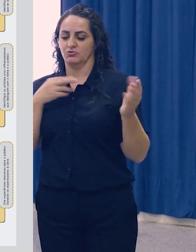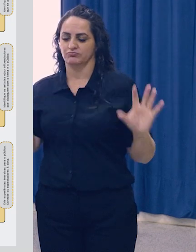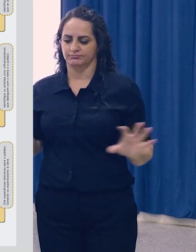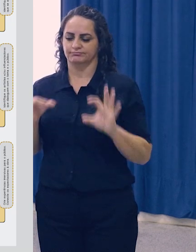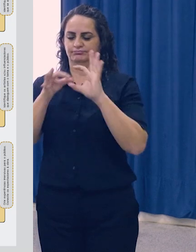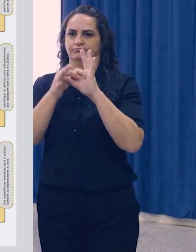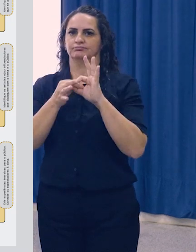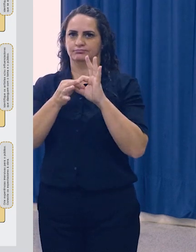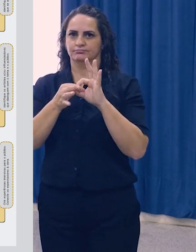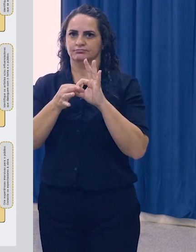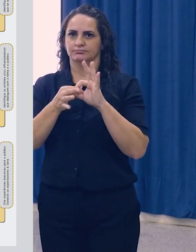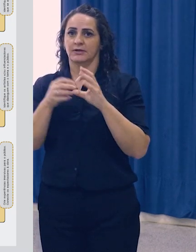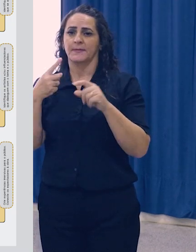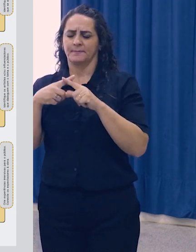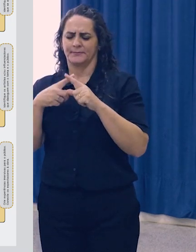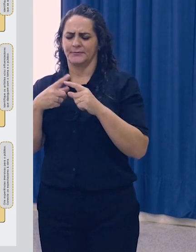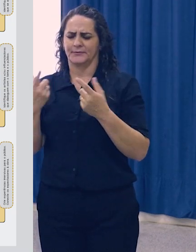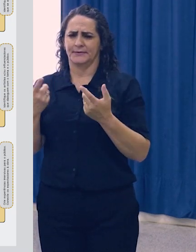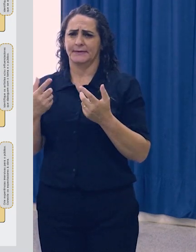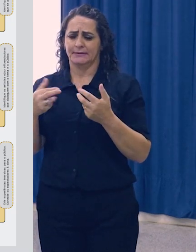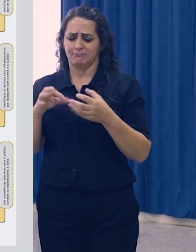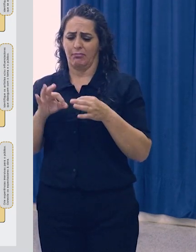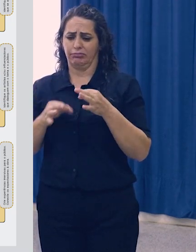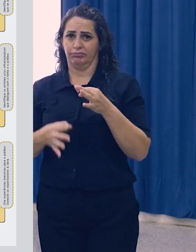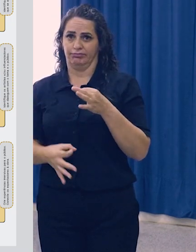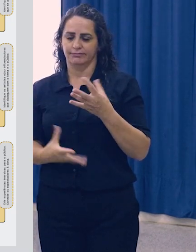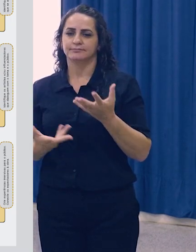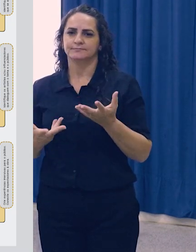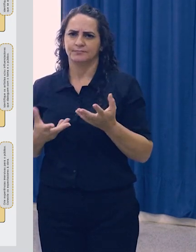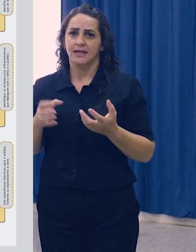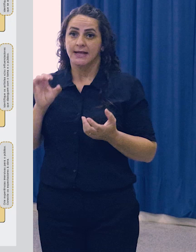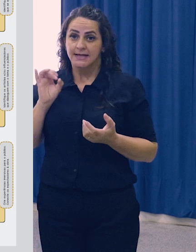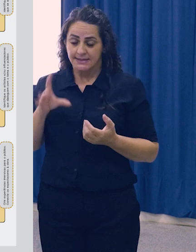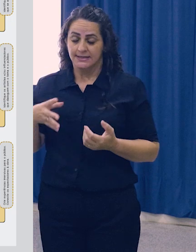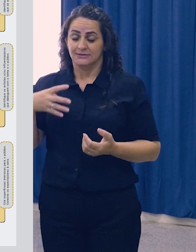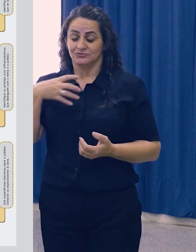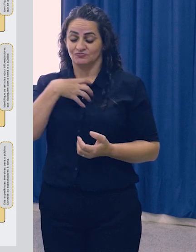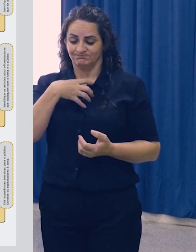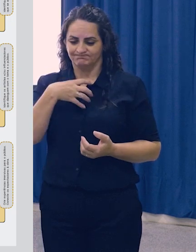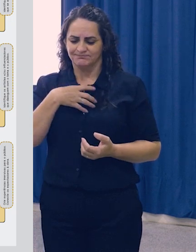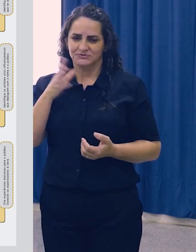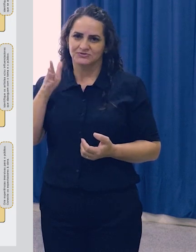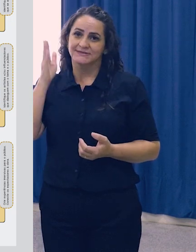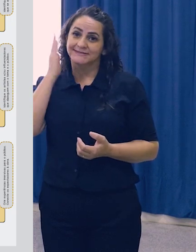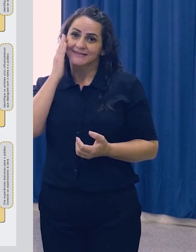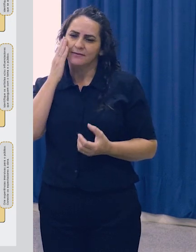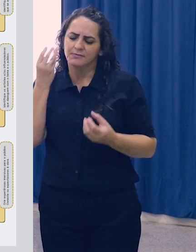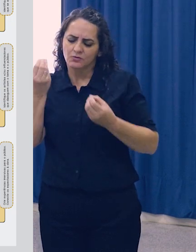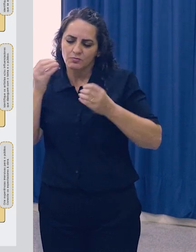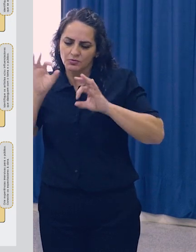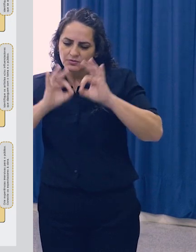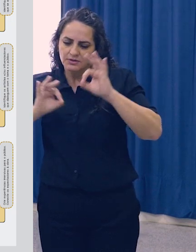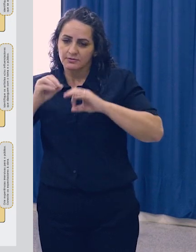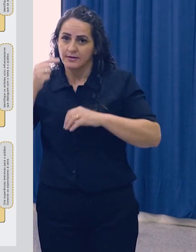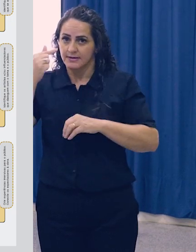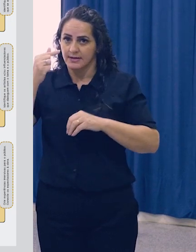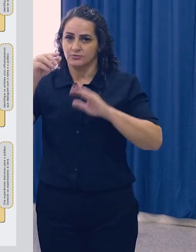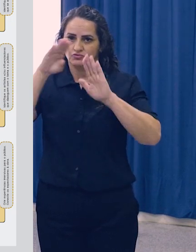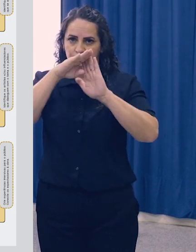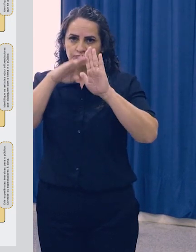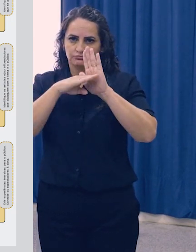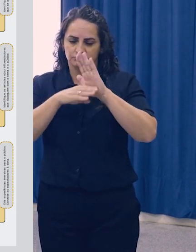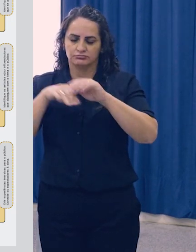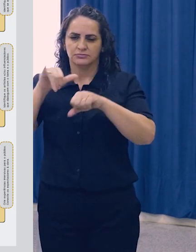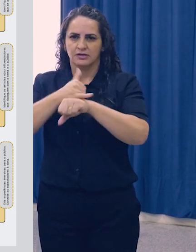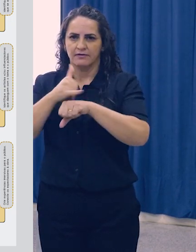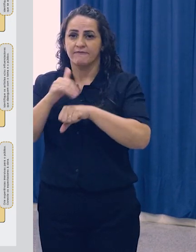numa folha. Mas assim, se você já conhece, se você já pegou o jeito de como são esses 7 passos, de como são essas estratégias,